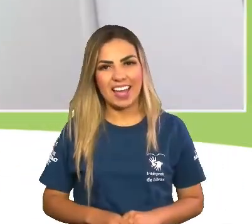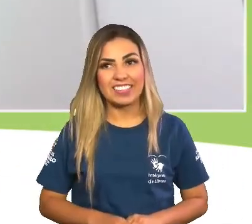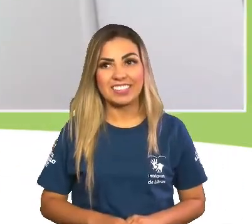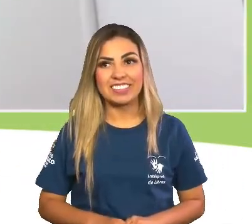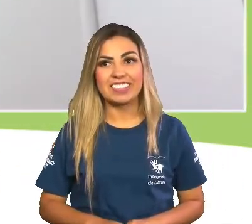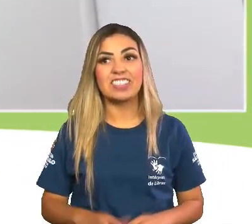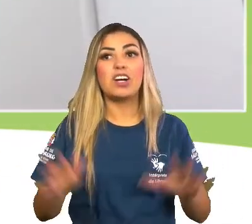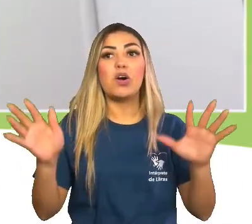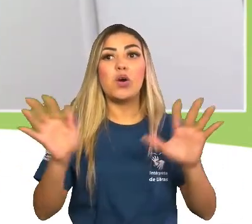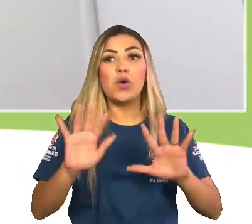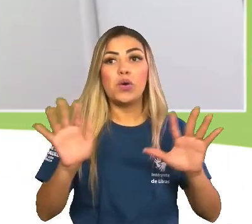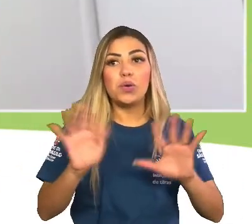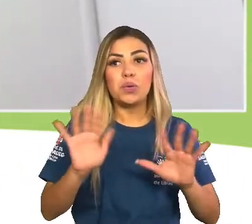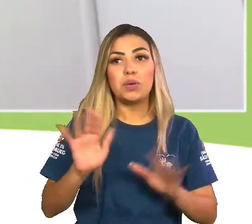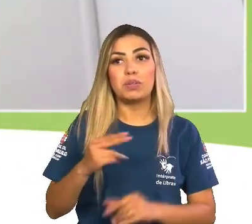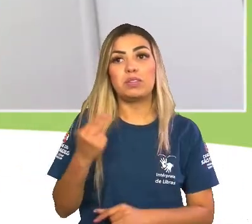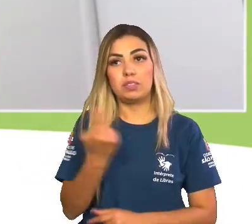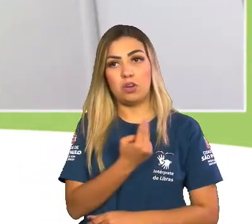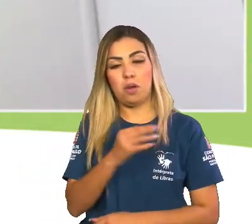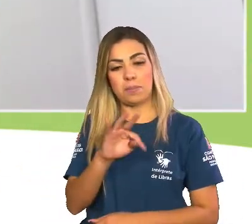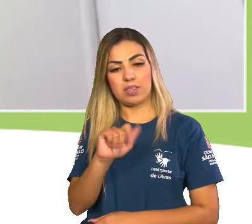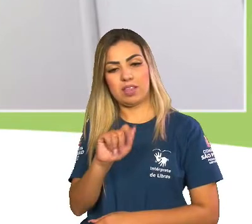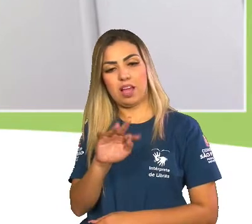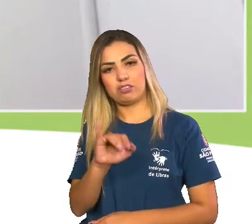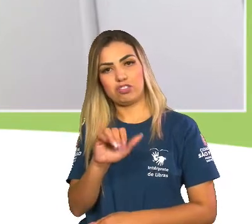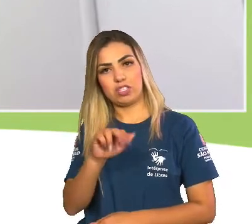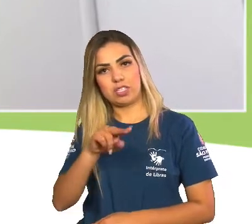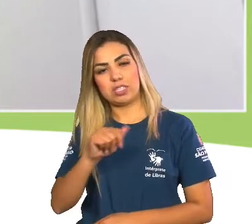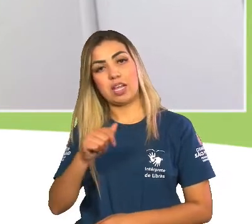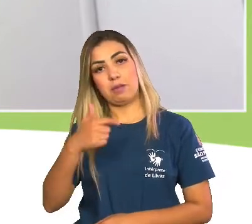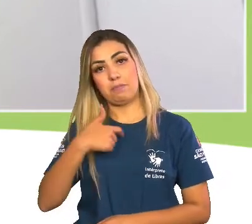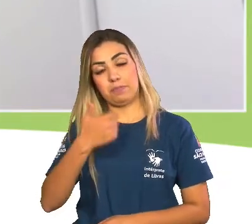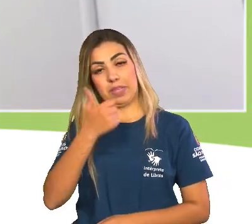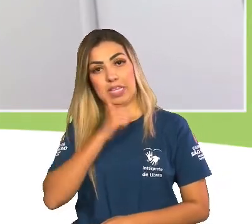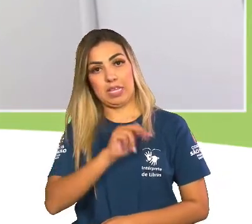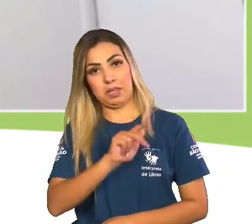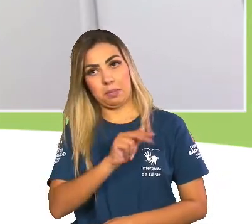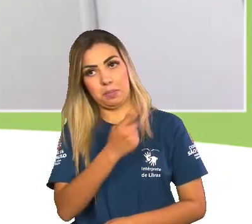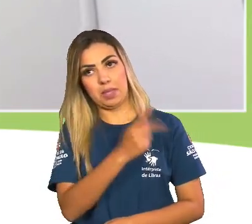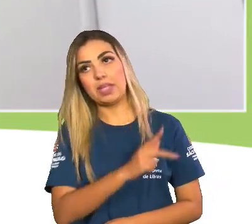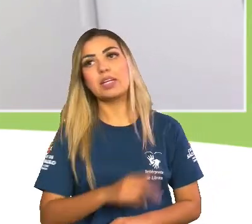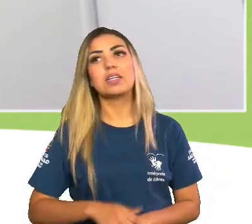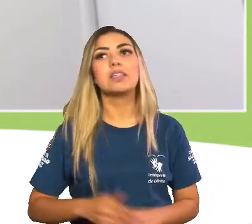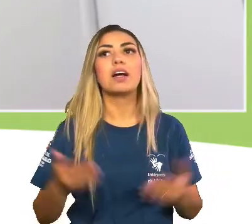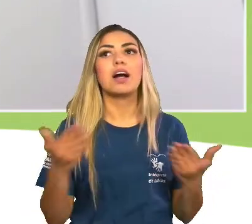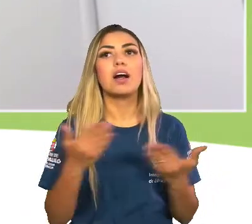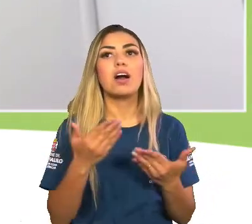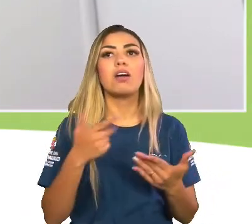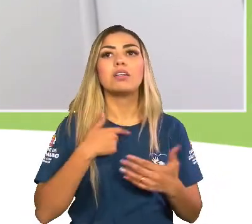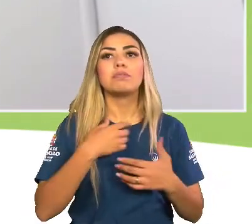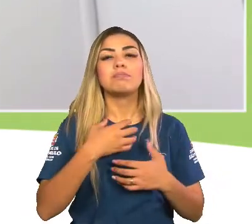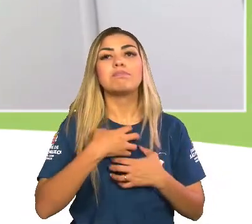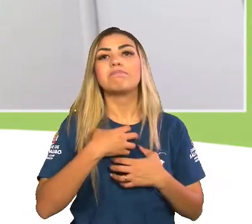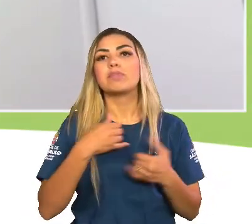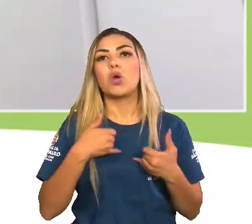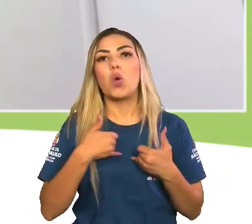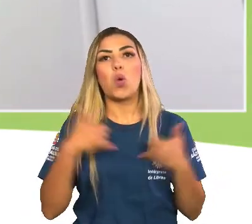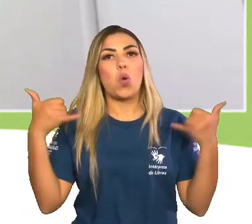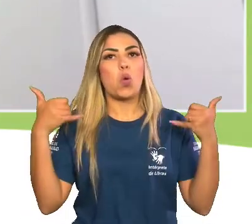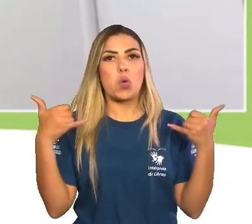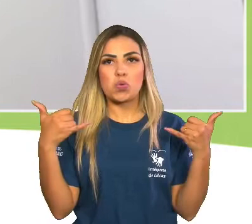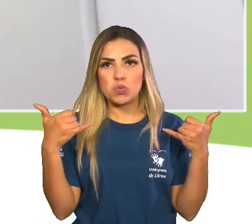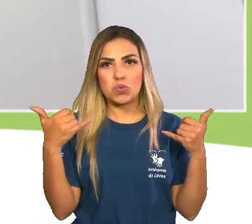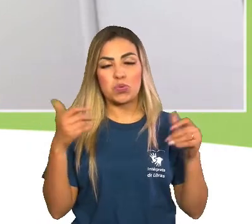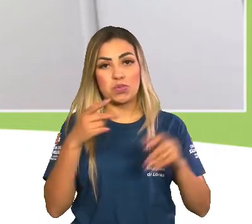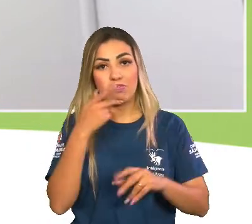Olá a todos, eu sou Tatiana, sou irmã do meio do Gustavo, e para mim é um motivo de muito orgulho poder falar um pouco